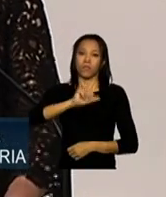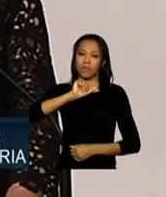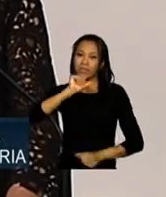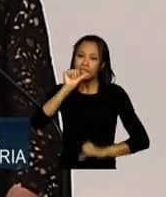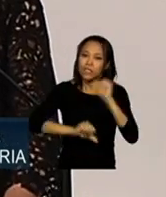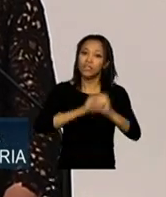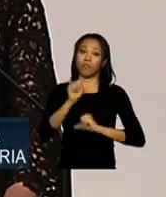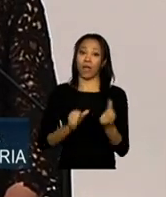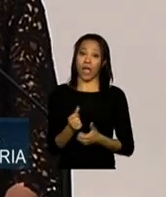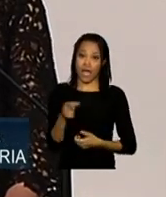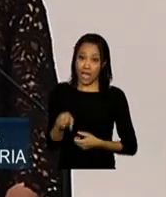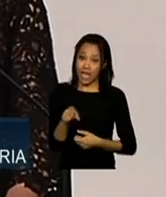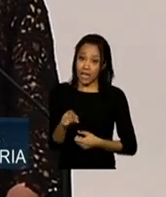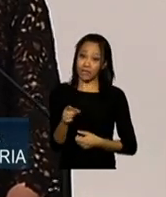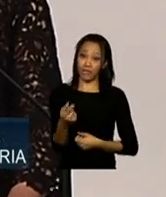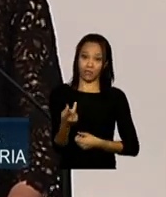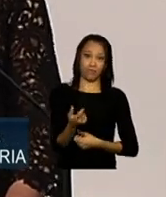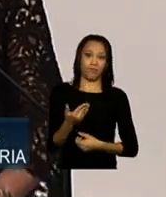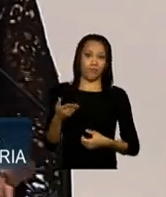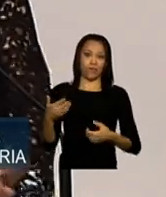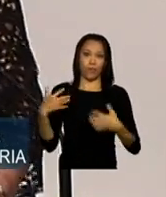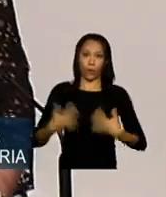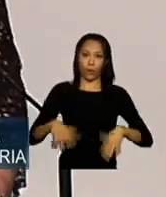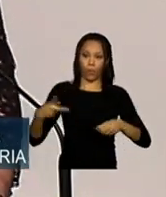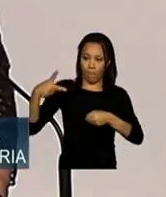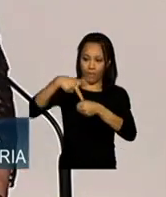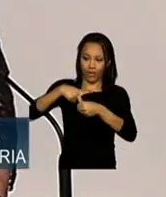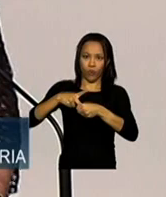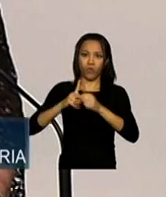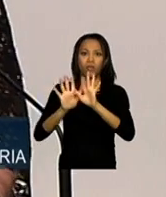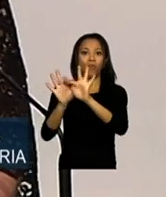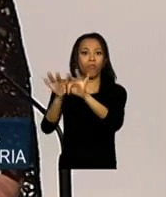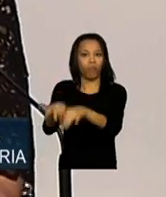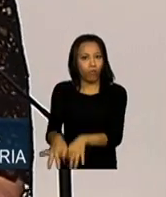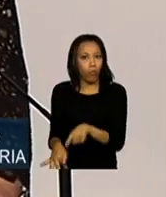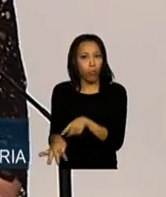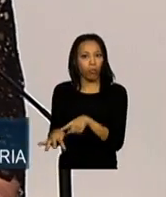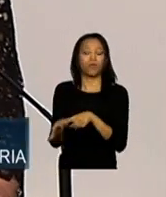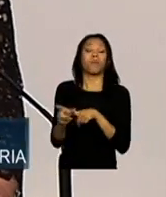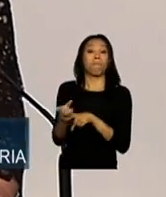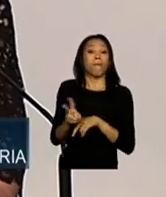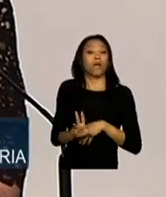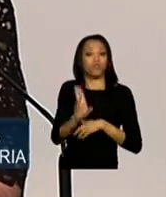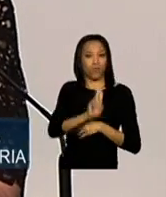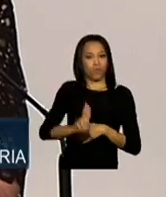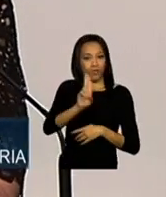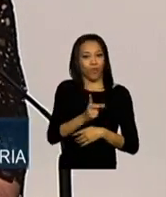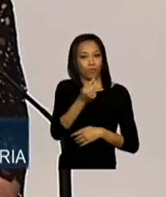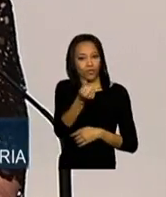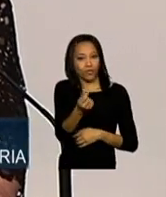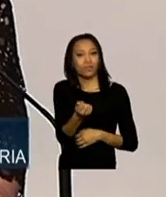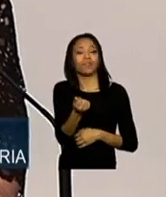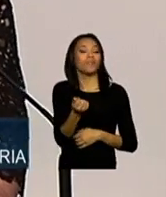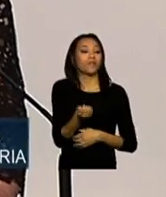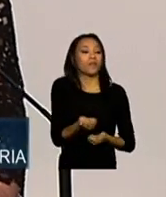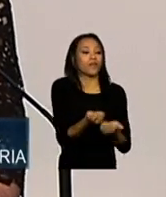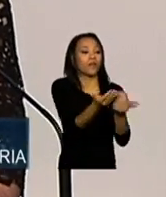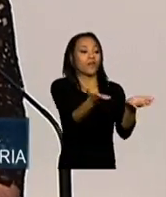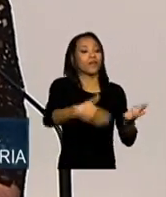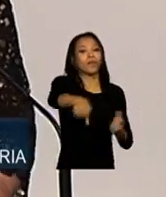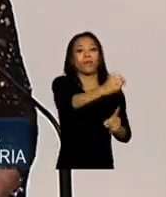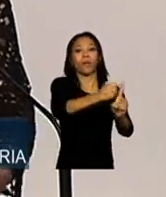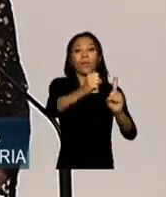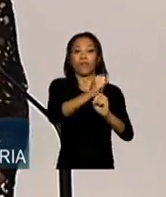essa riqueza finita que é o petróleo num grande e perene patrimônio para a nossa população, que é